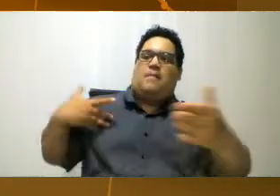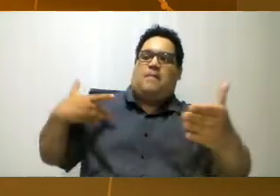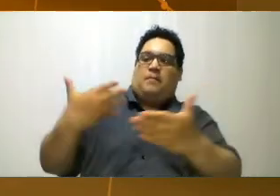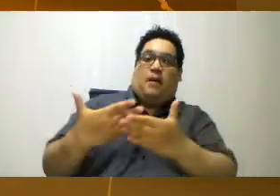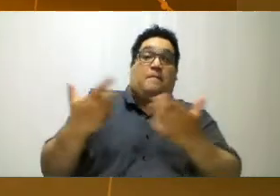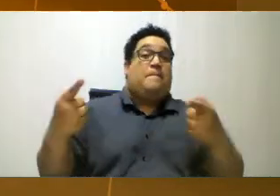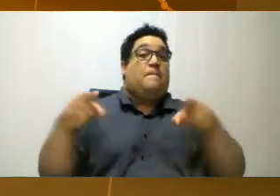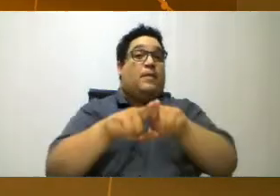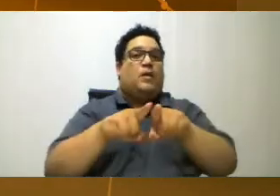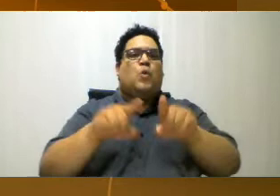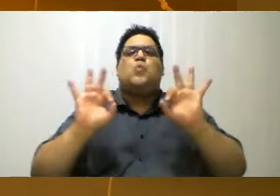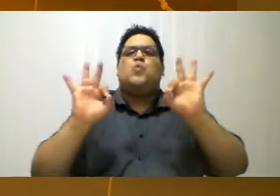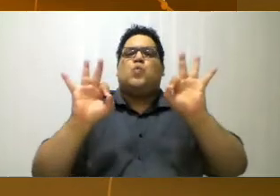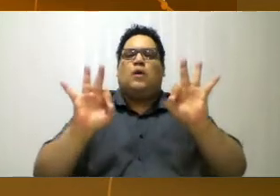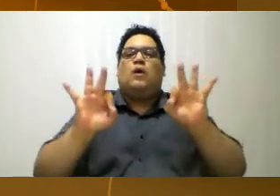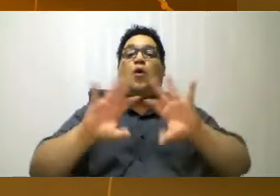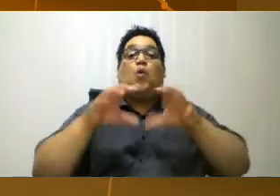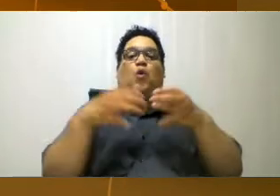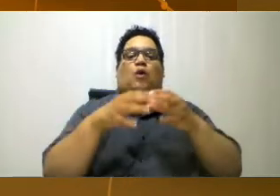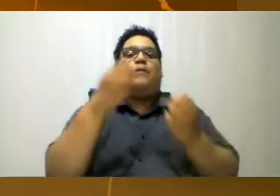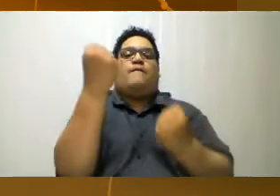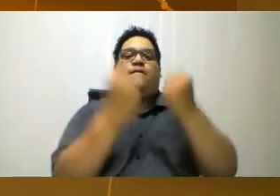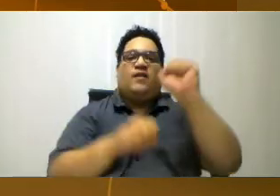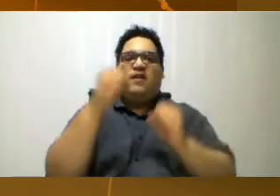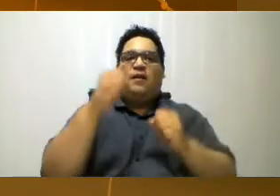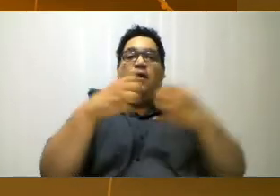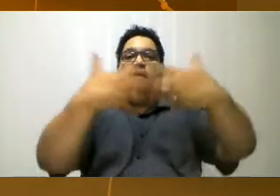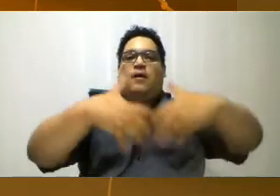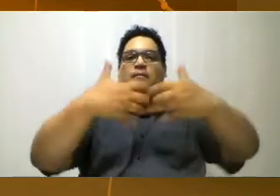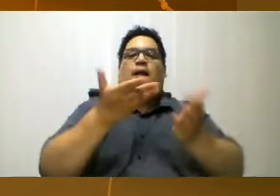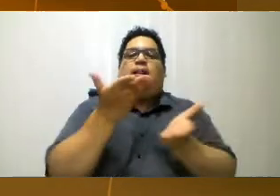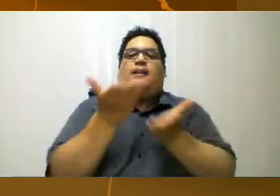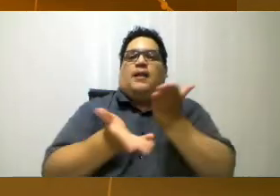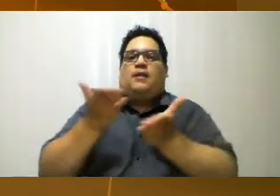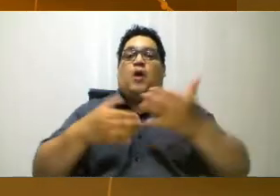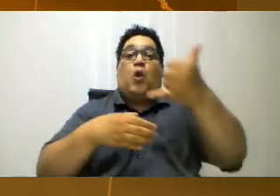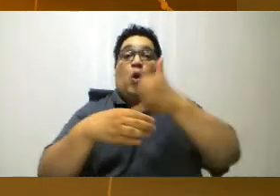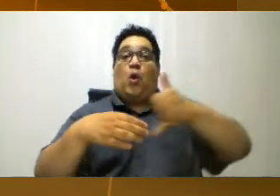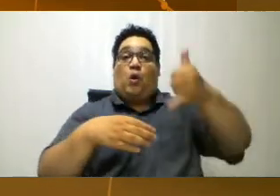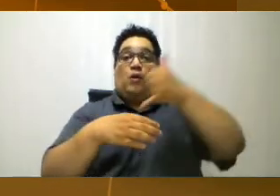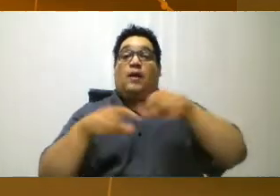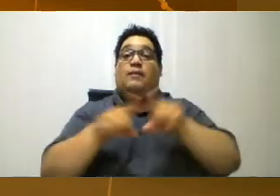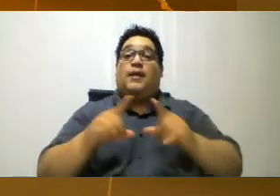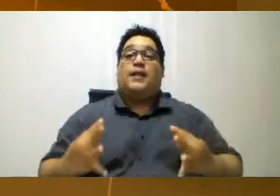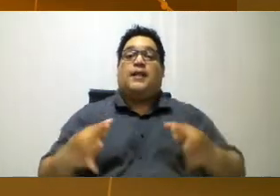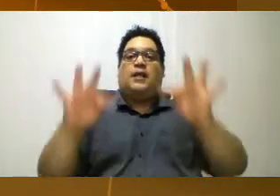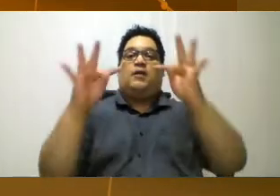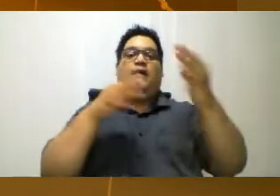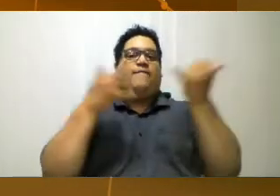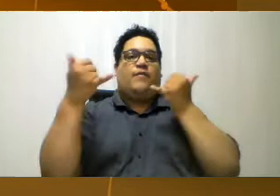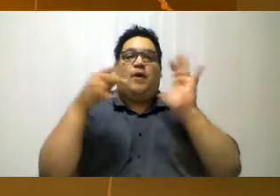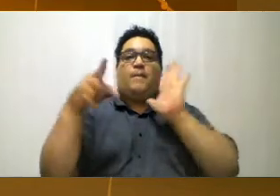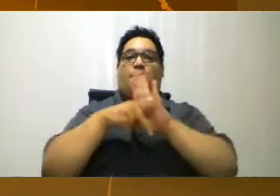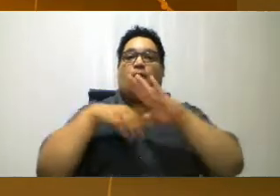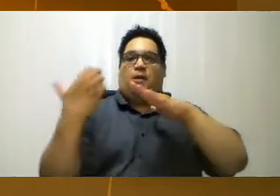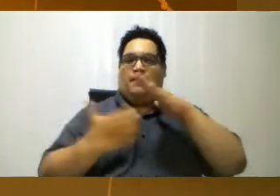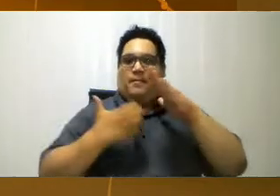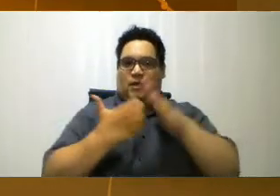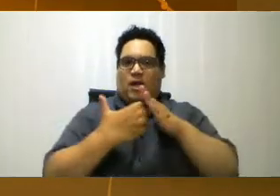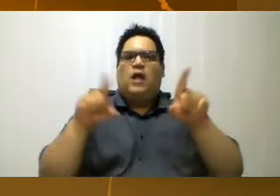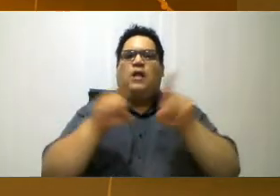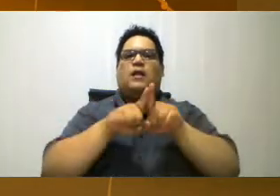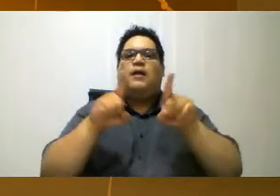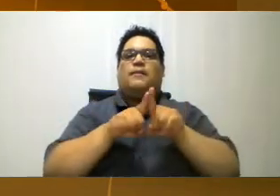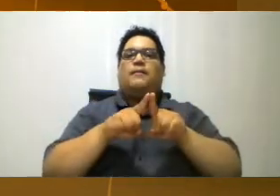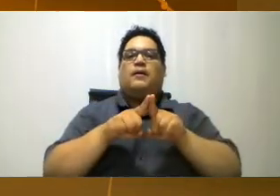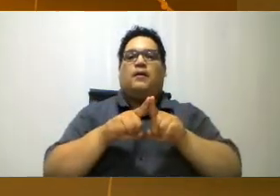forte com fabricantes de máquinas de tratamento de óleo, com a área de tecnologia de informação da empresa e também da área de